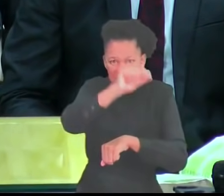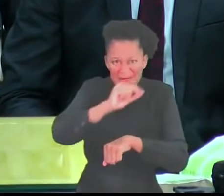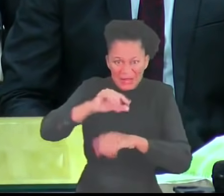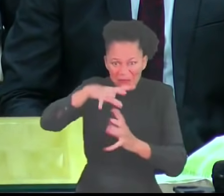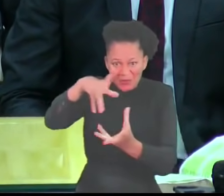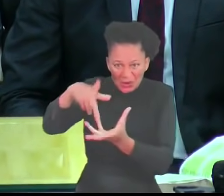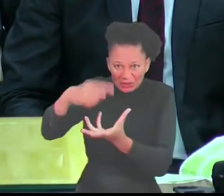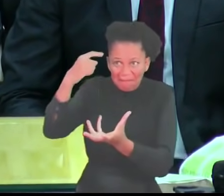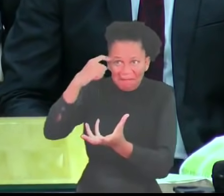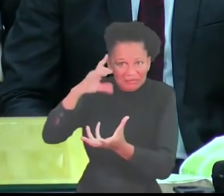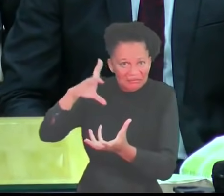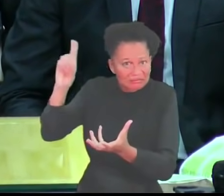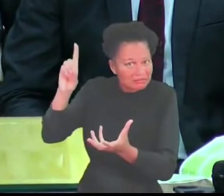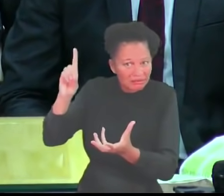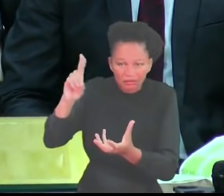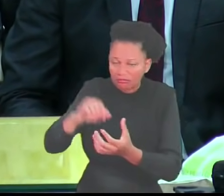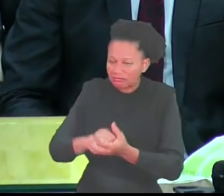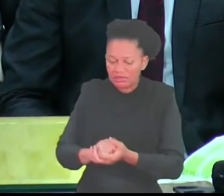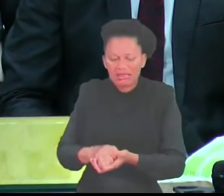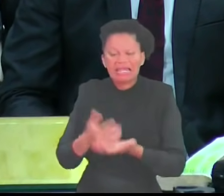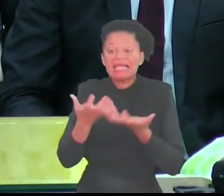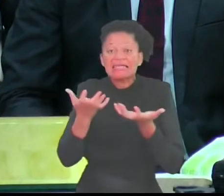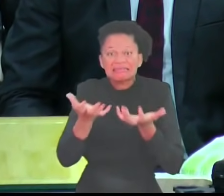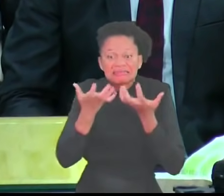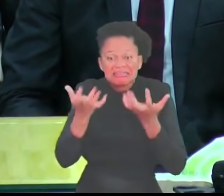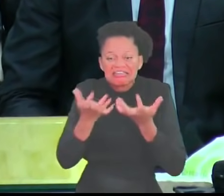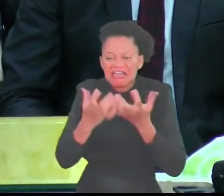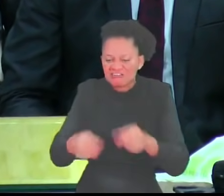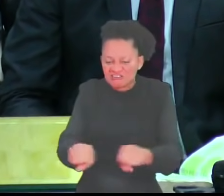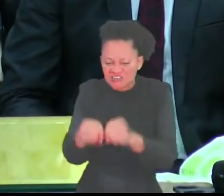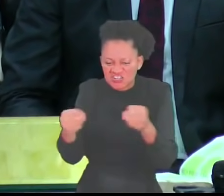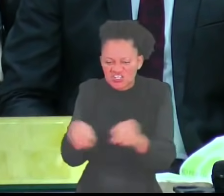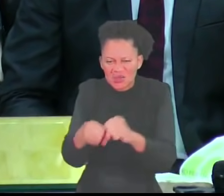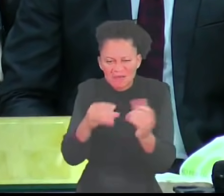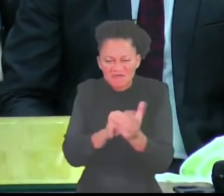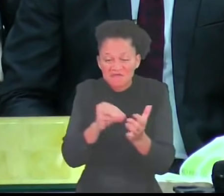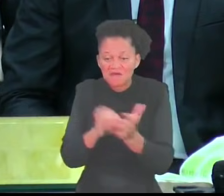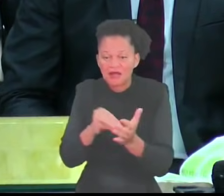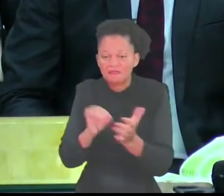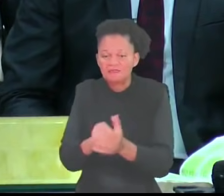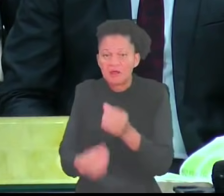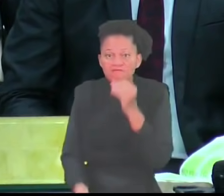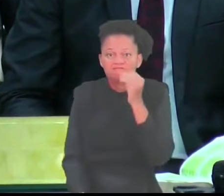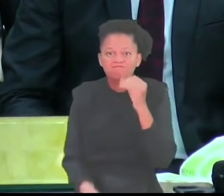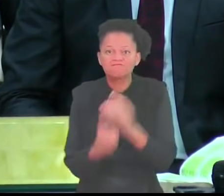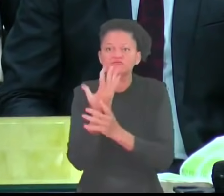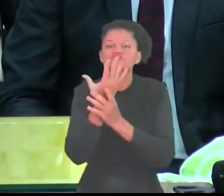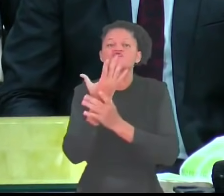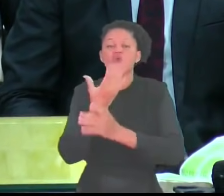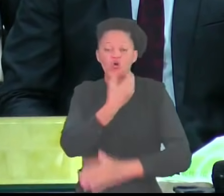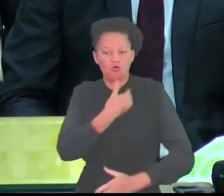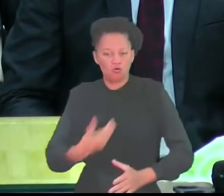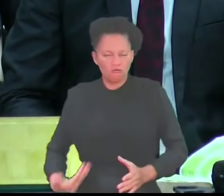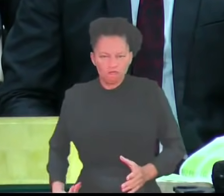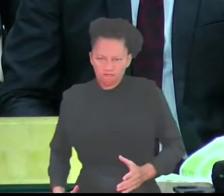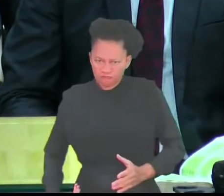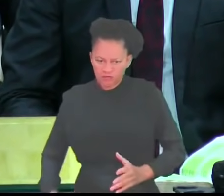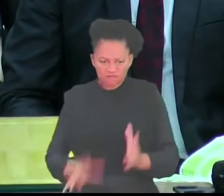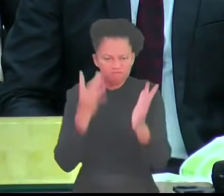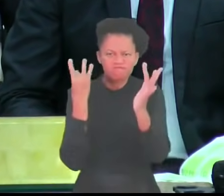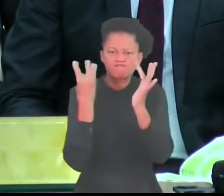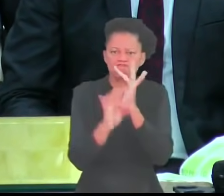E eles querem que aconteça isso mesmo para implantar o reinado do anticristo. Eles querem que aconteça a